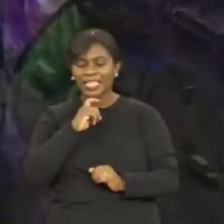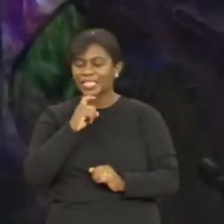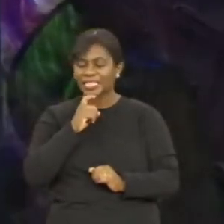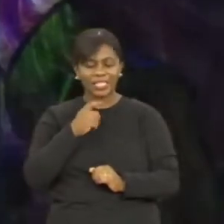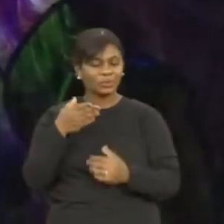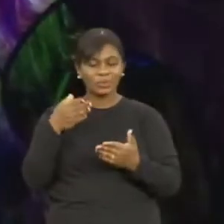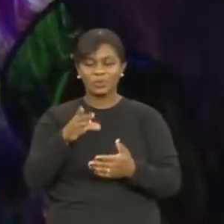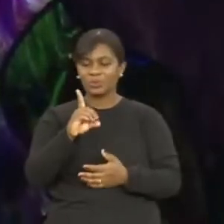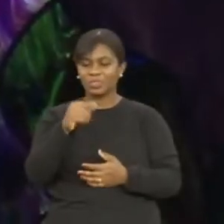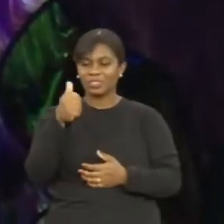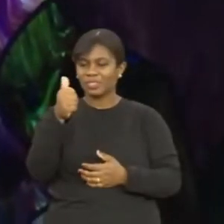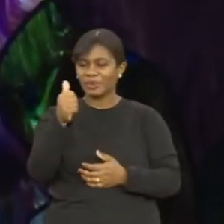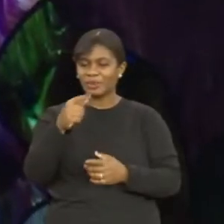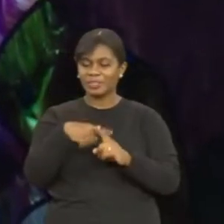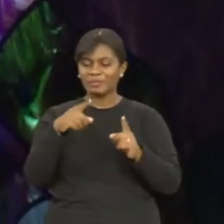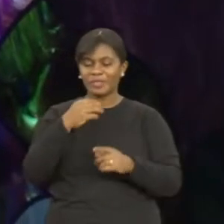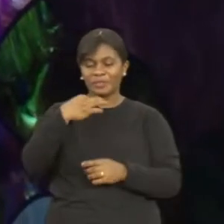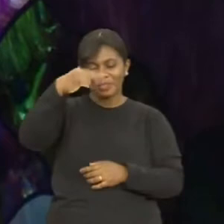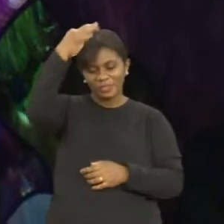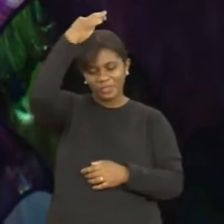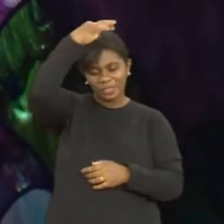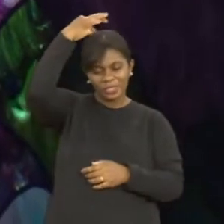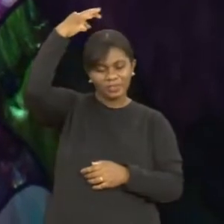mas o Espírito de Deus